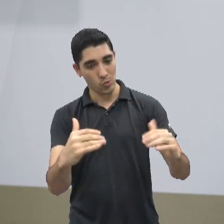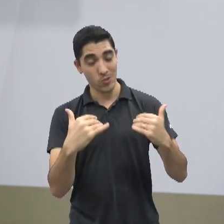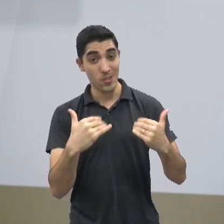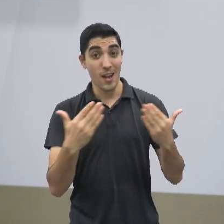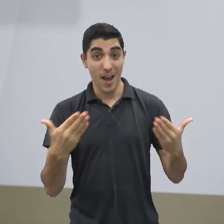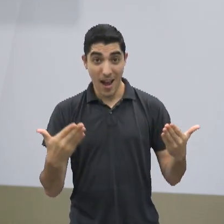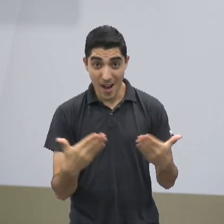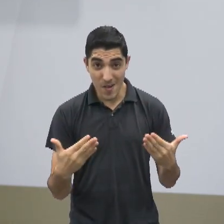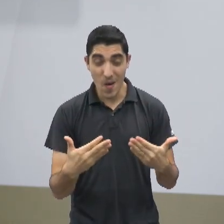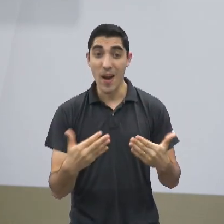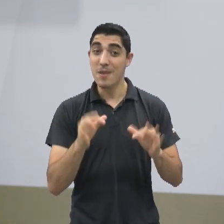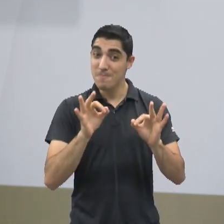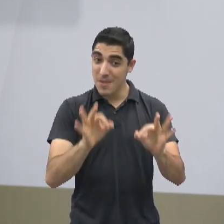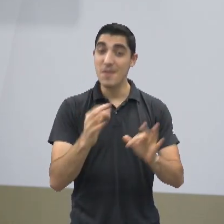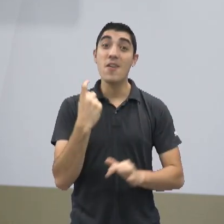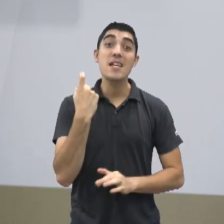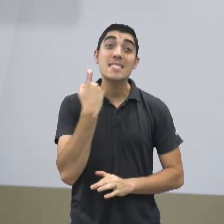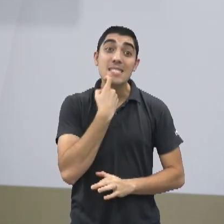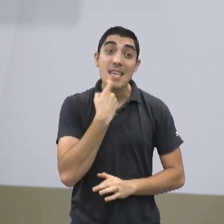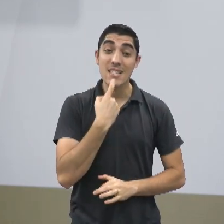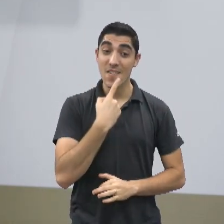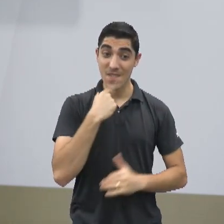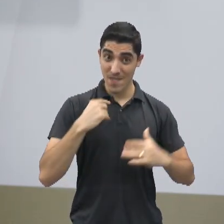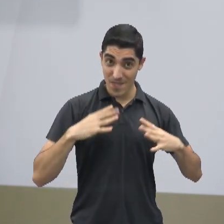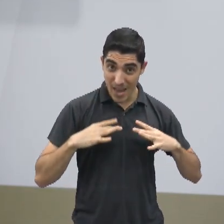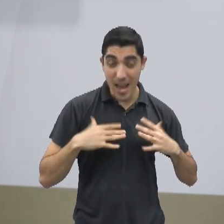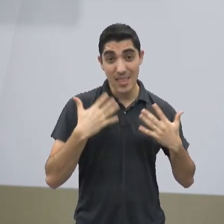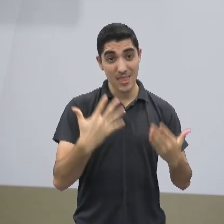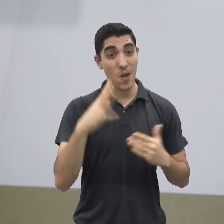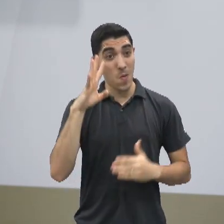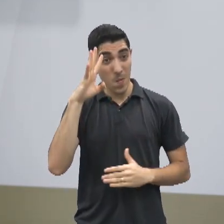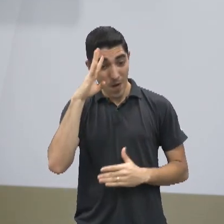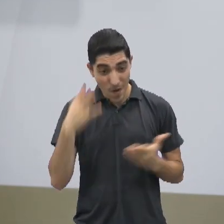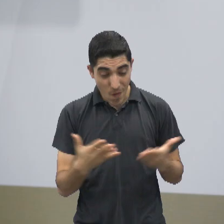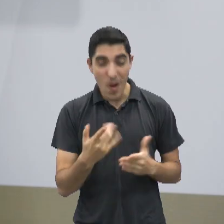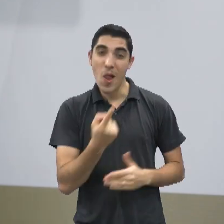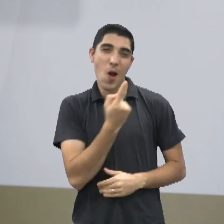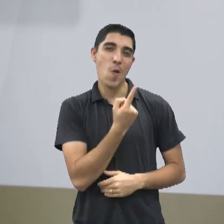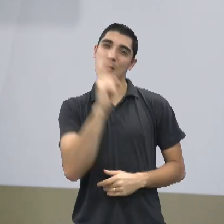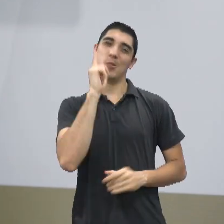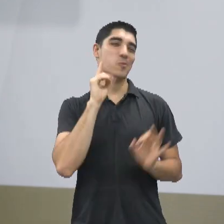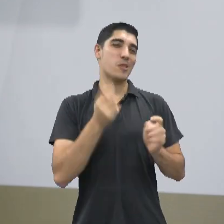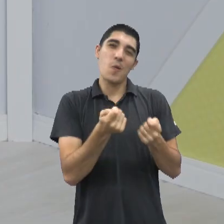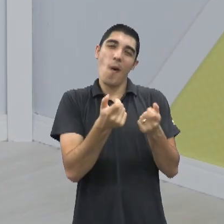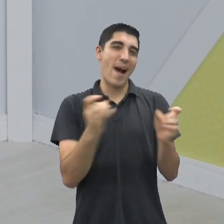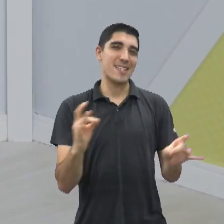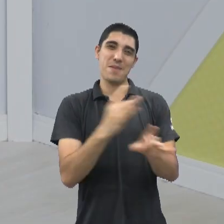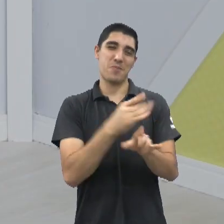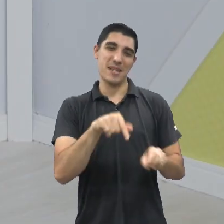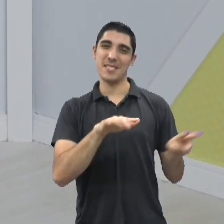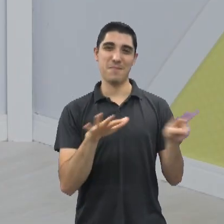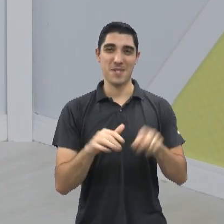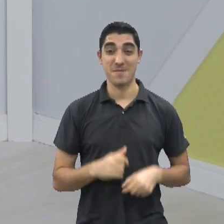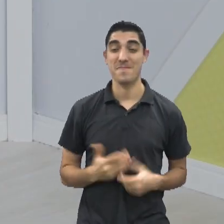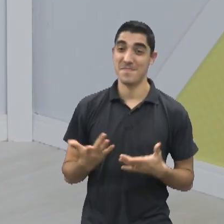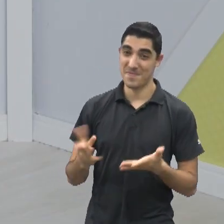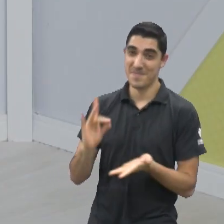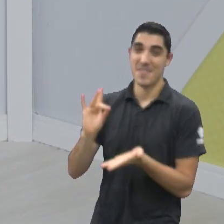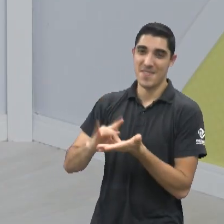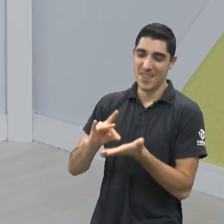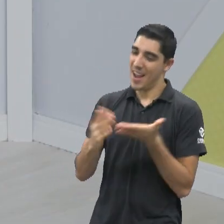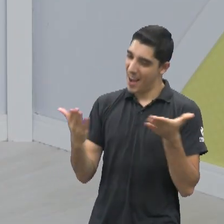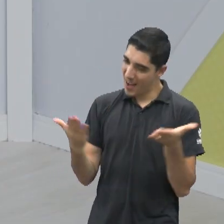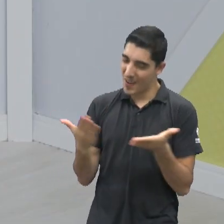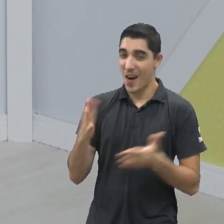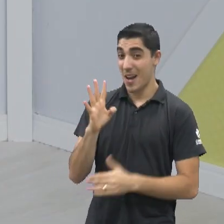como tem feriado na sexta-feira, quarta-feira, semana praticamente encerrada. Pois é, agora sim, estamos na